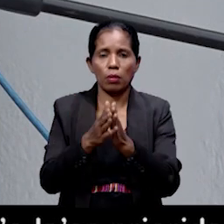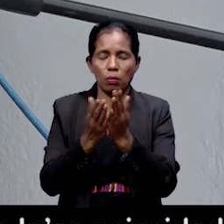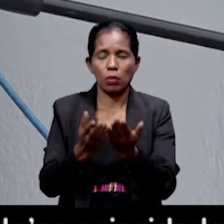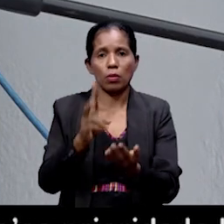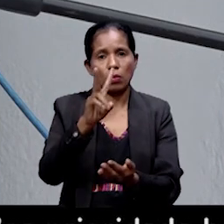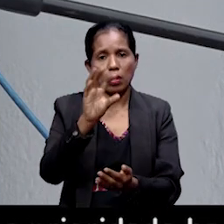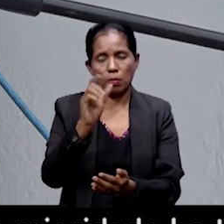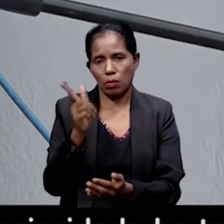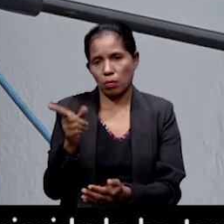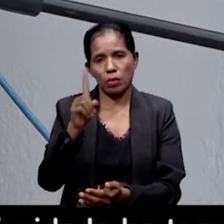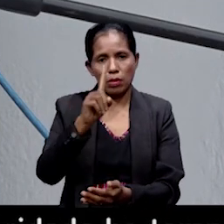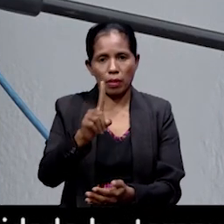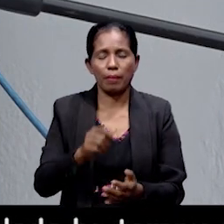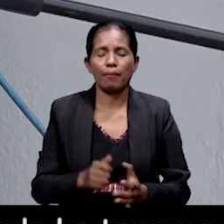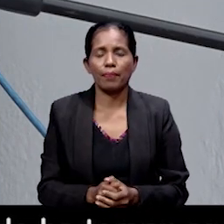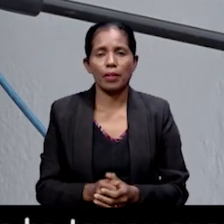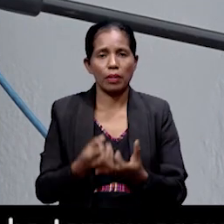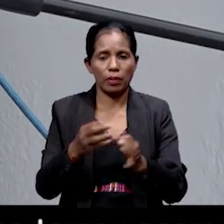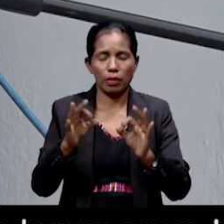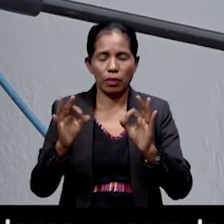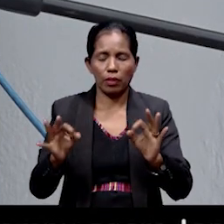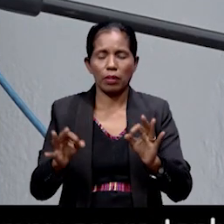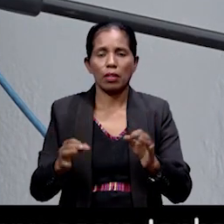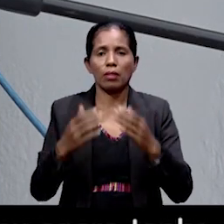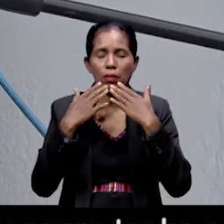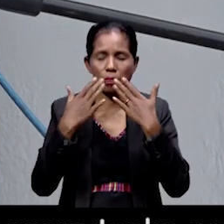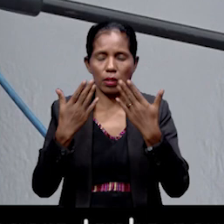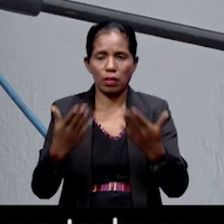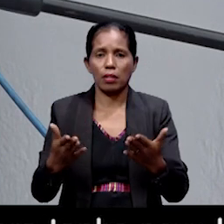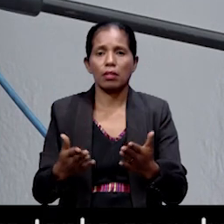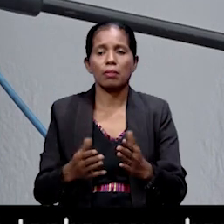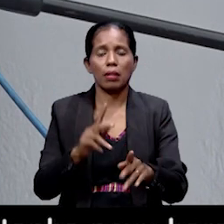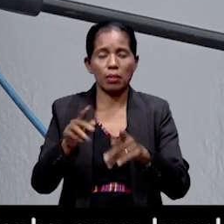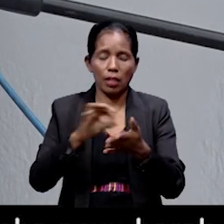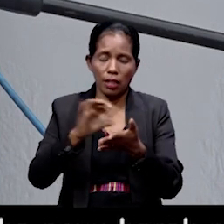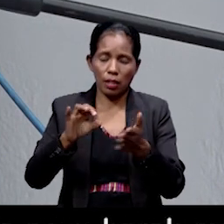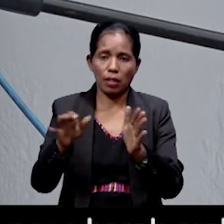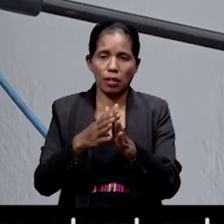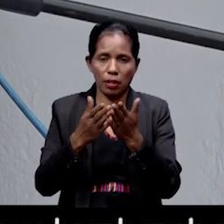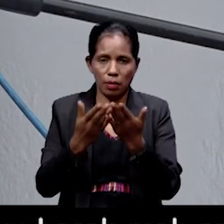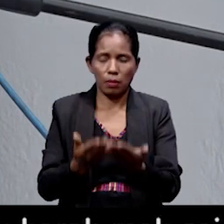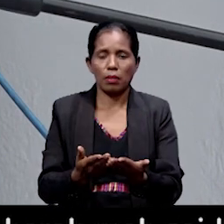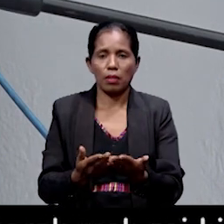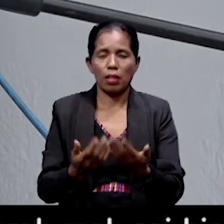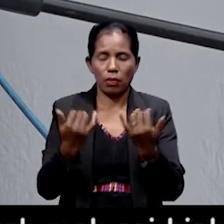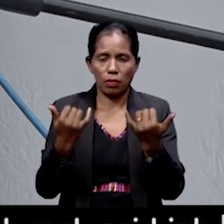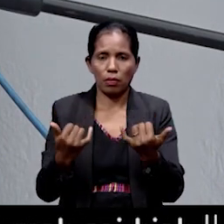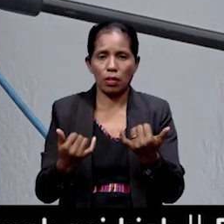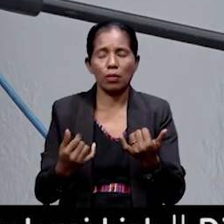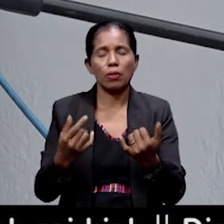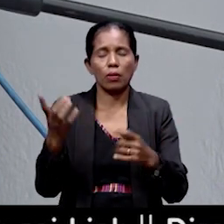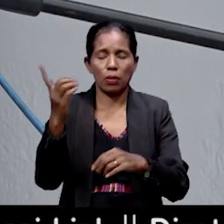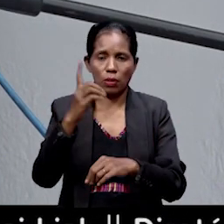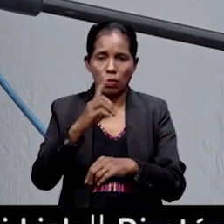2021. Finalmente, não poderia deixar de agradecer aos livreiros que cá estarão de hoje até sábado,